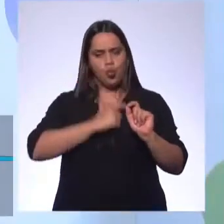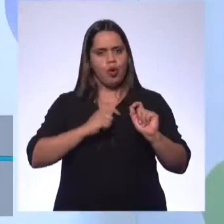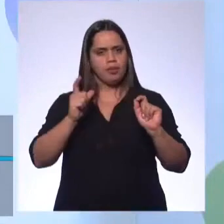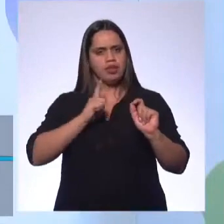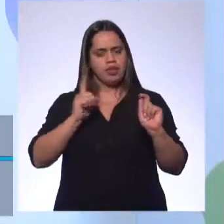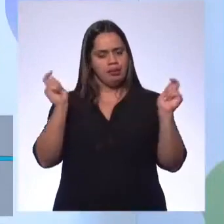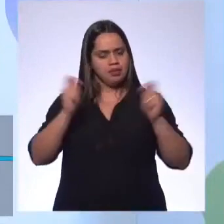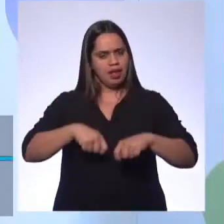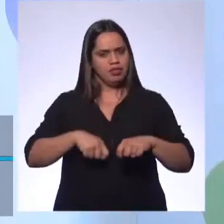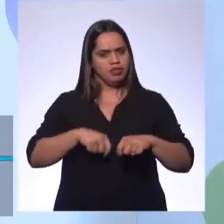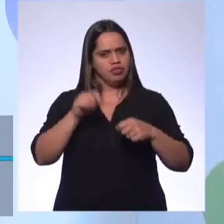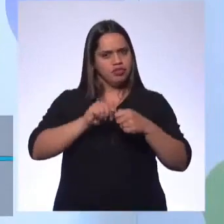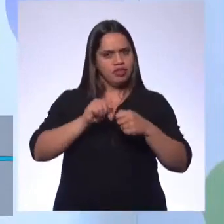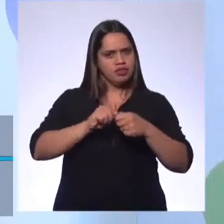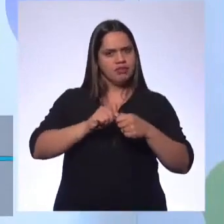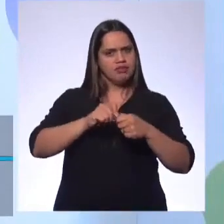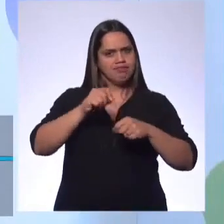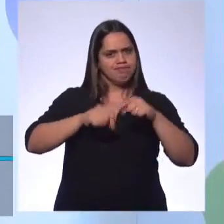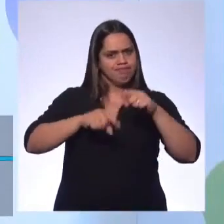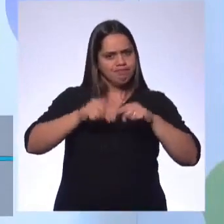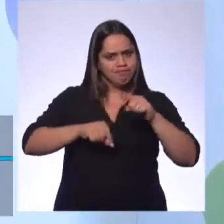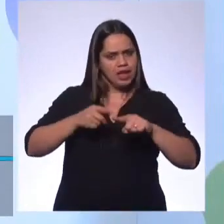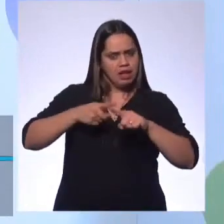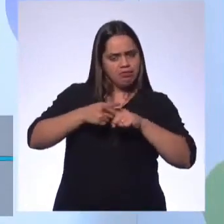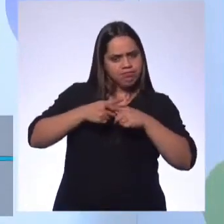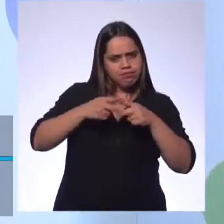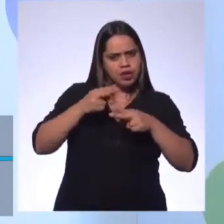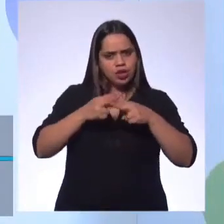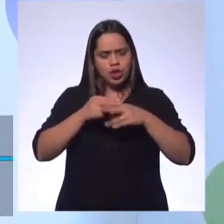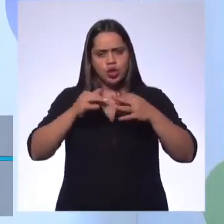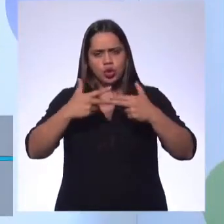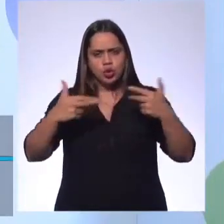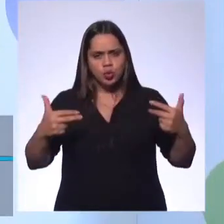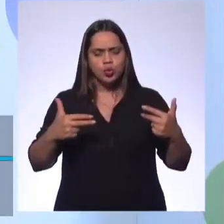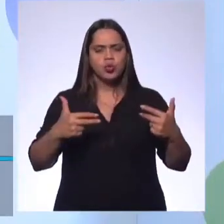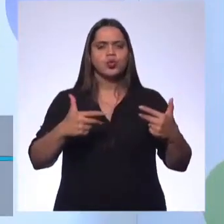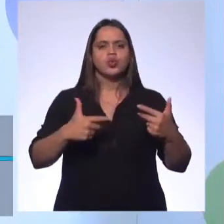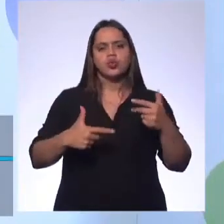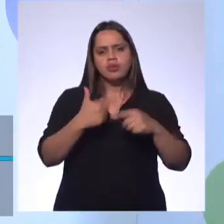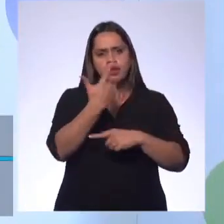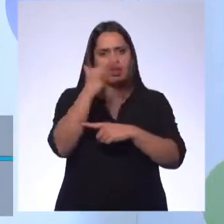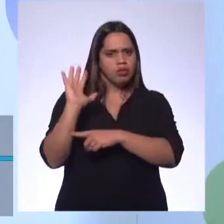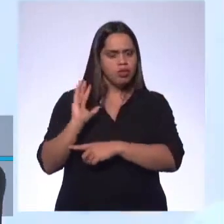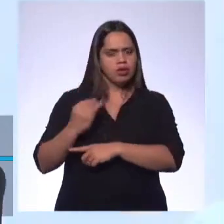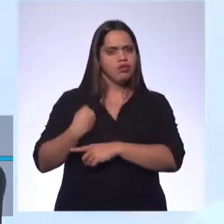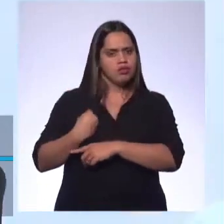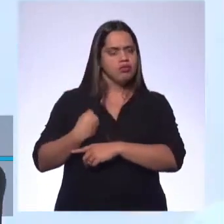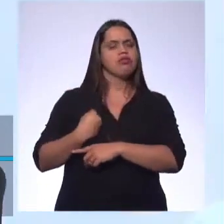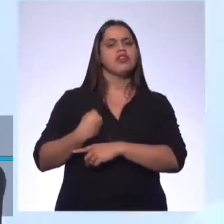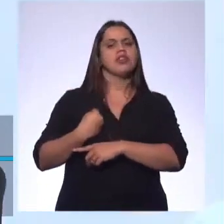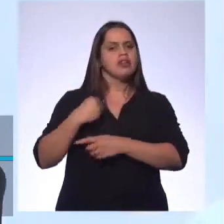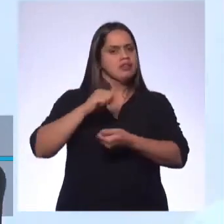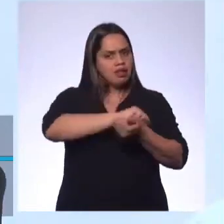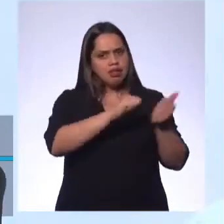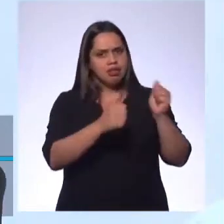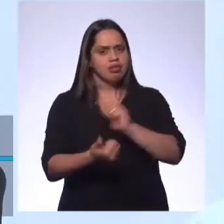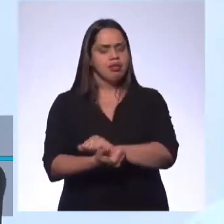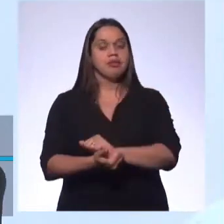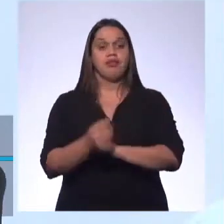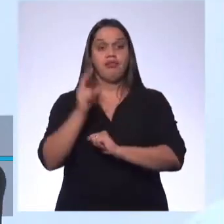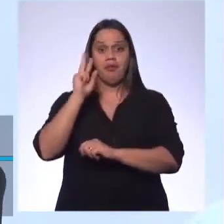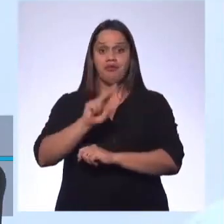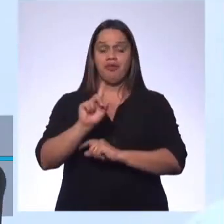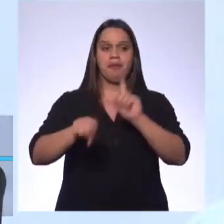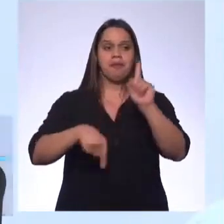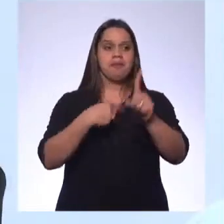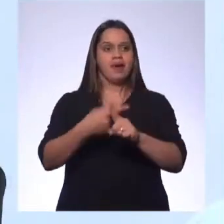de transformar a realidade, a natureza, a sua própria vida e a sociedade também. Ótimo! Vamos para o